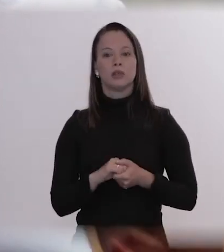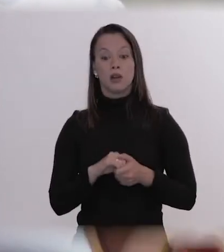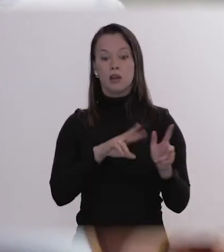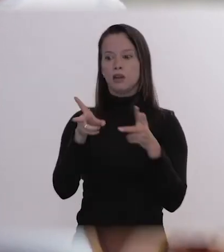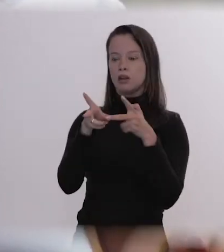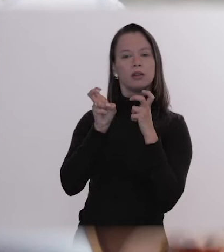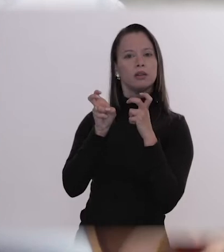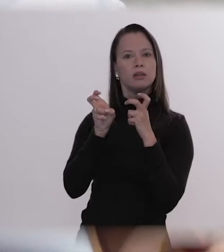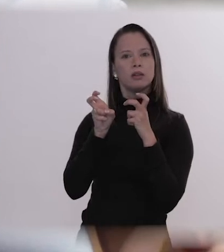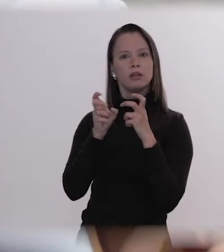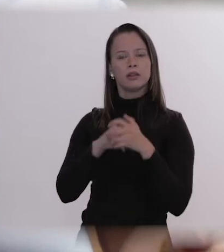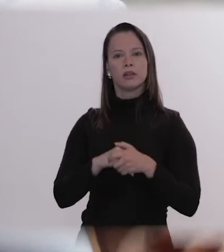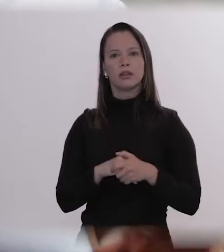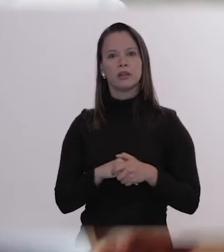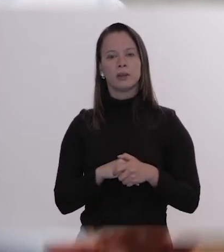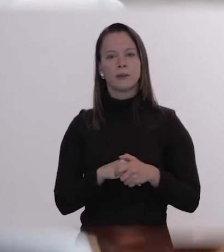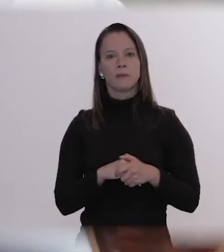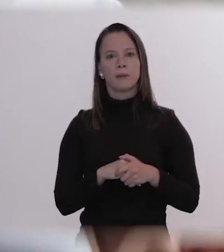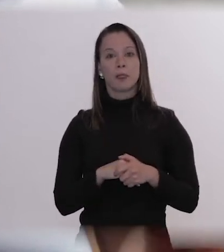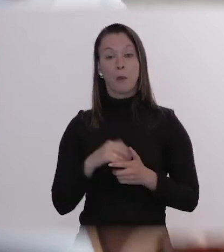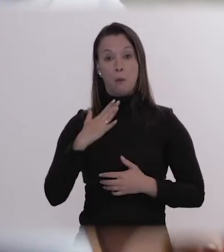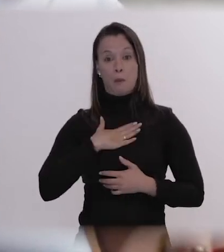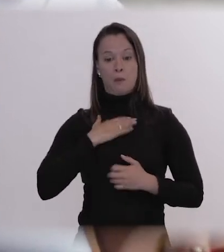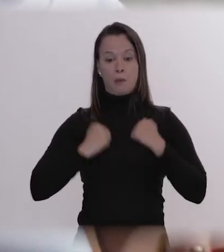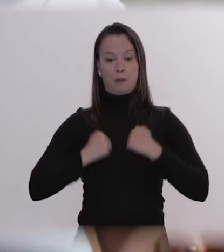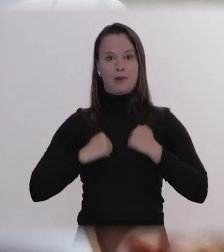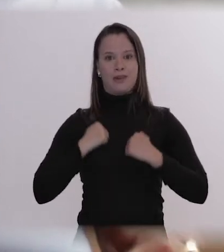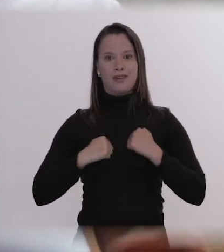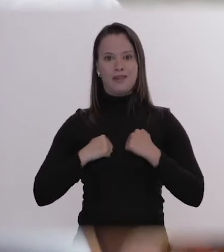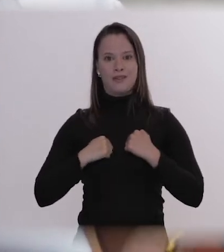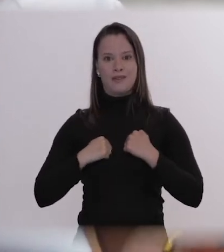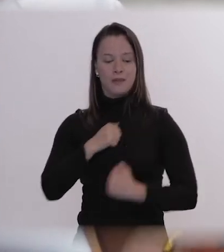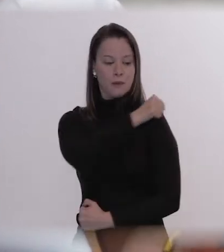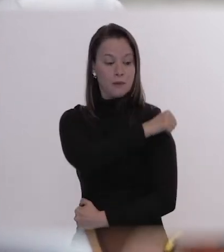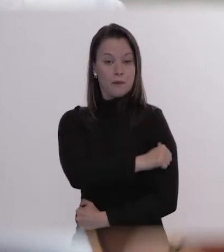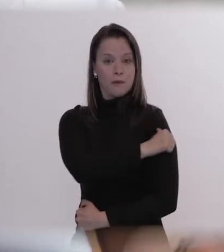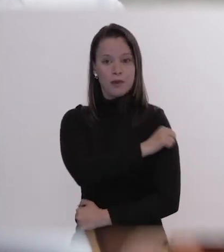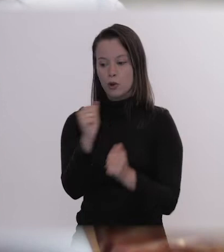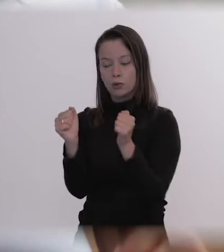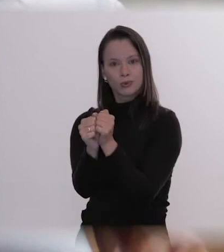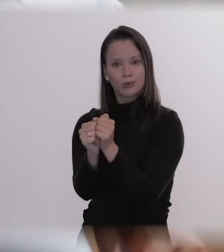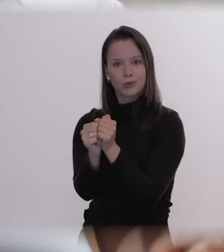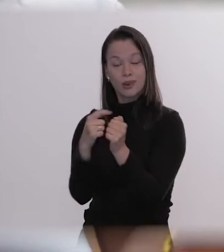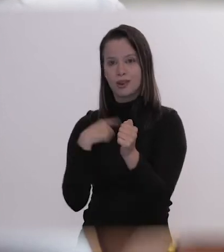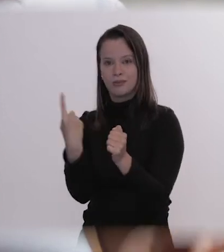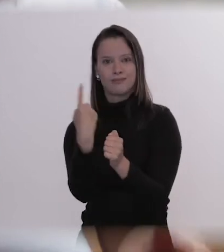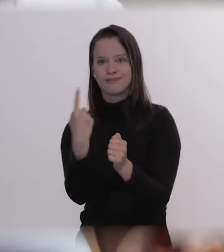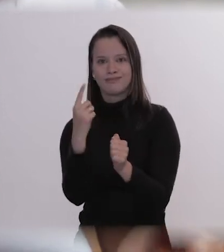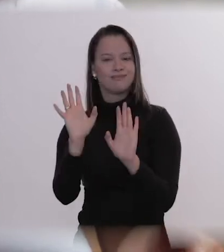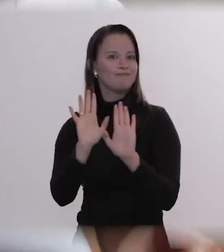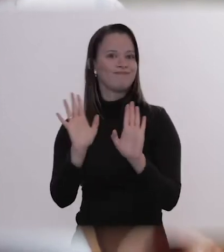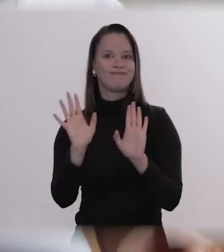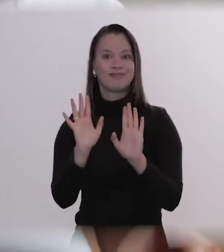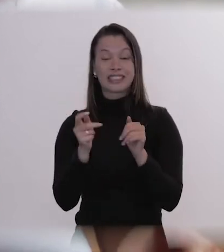eles perceberam. E até o meu banho era assistido. Eu não tomava banho sozinha. Sempre tinha um